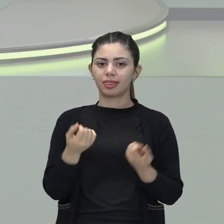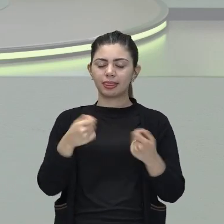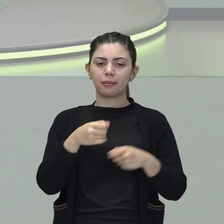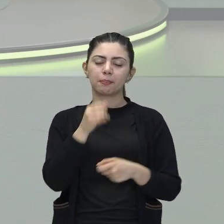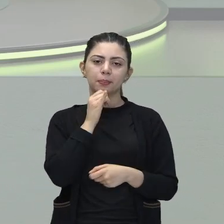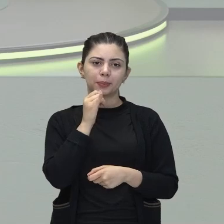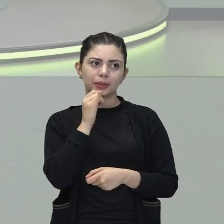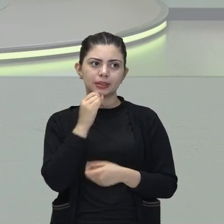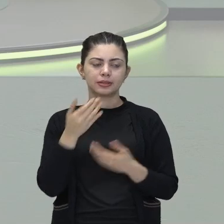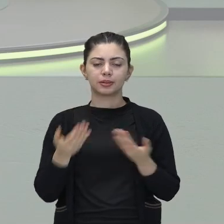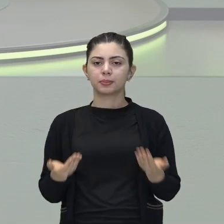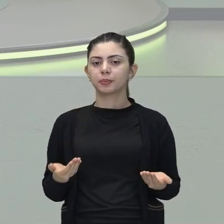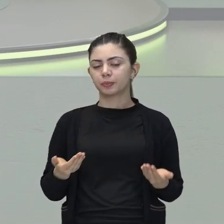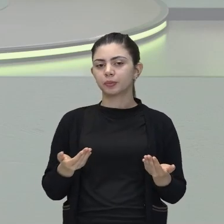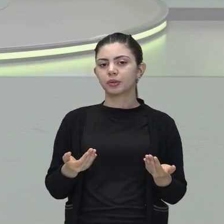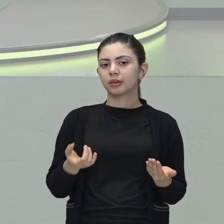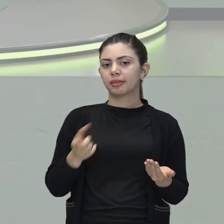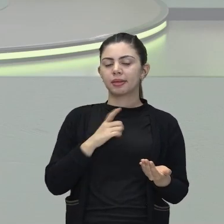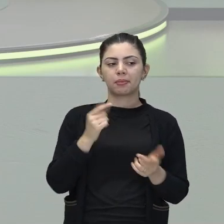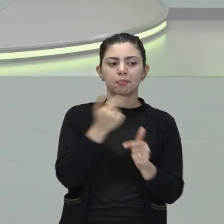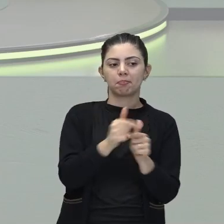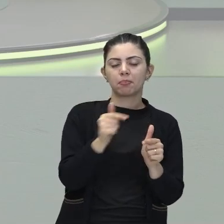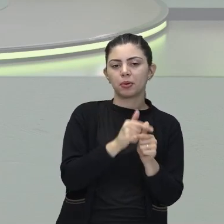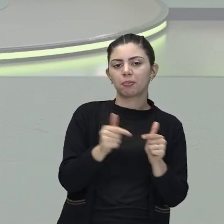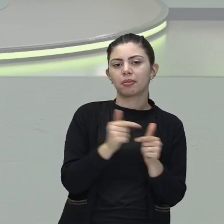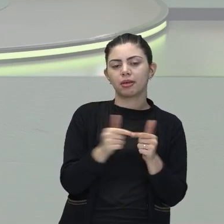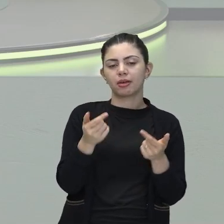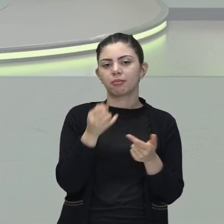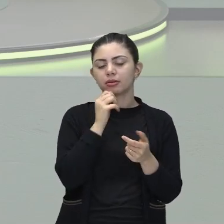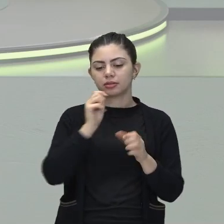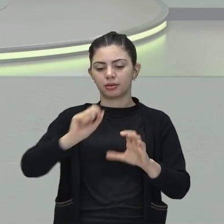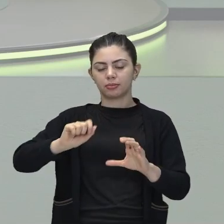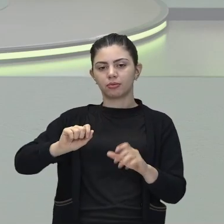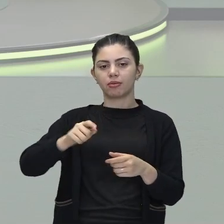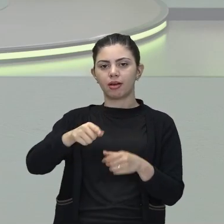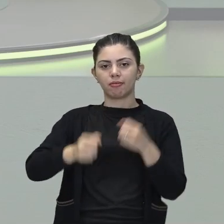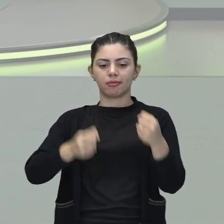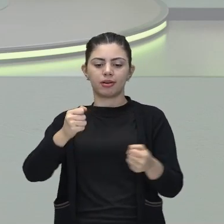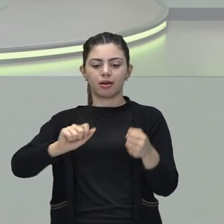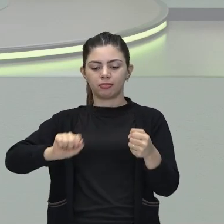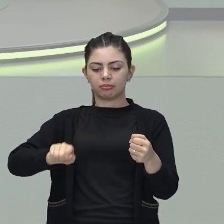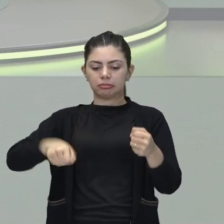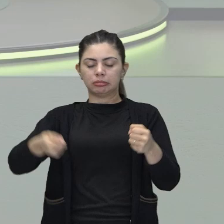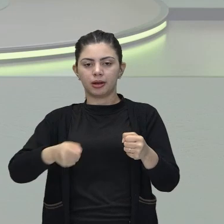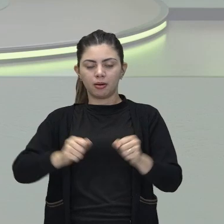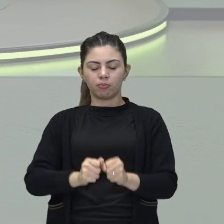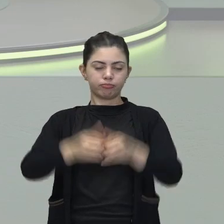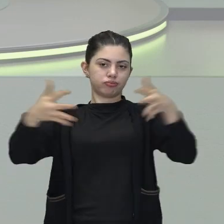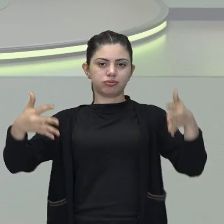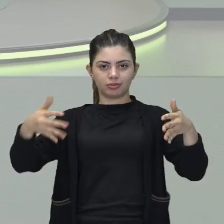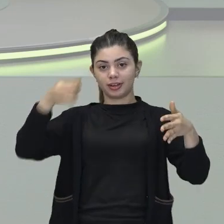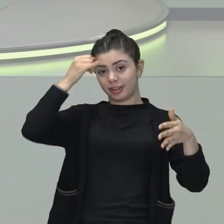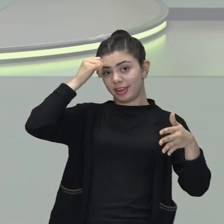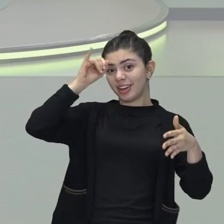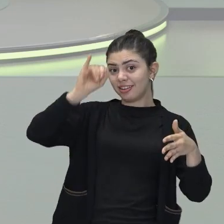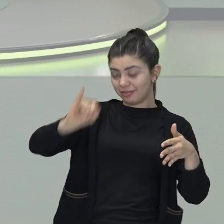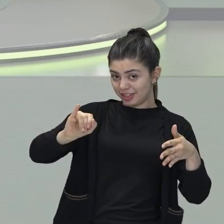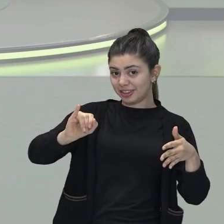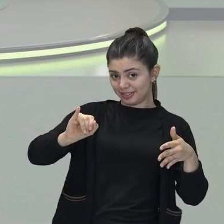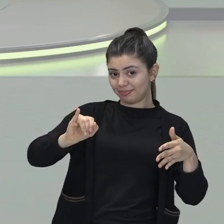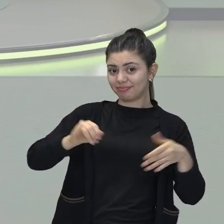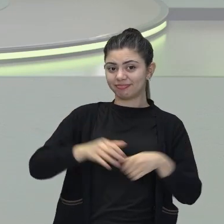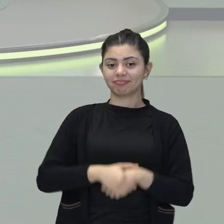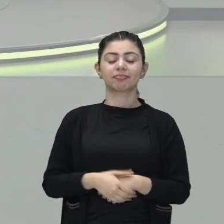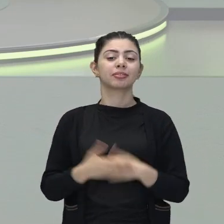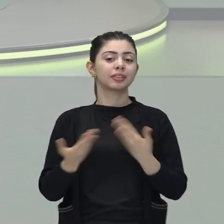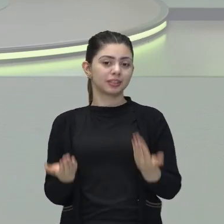que aconteça algum problema quando a gente for ligar o carro e ocorra alguma explosão com esse combustível, então por isso que ele